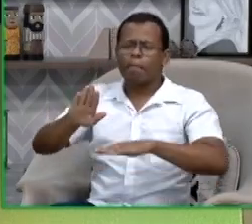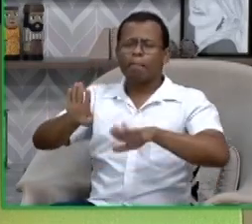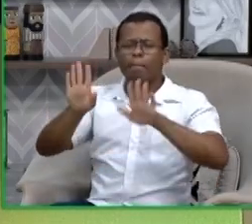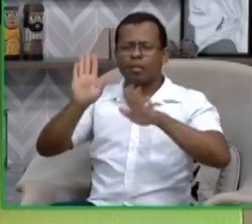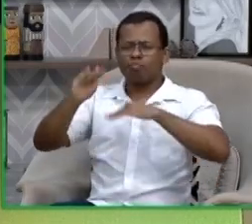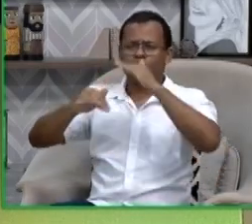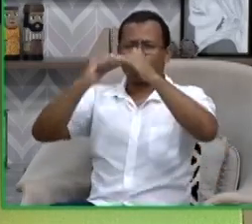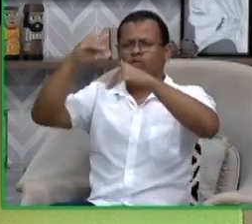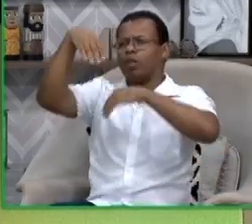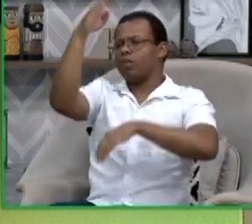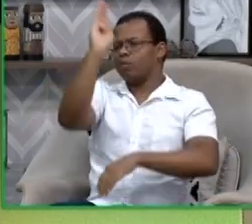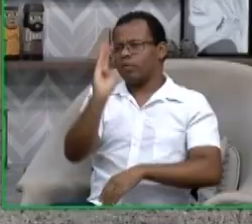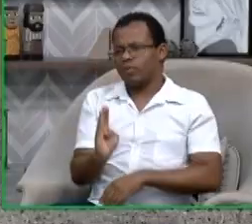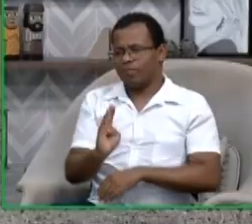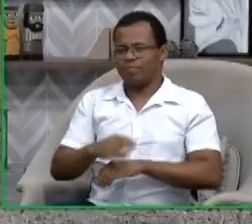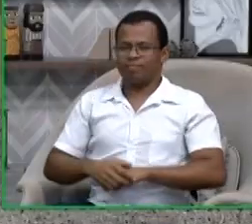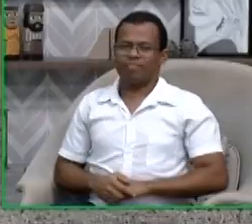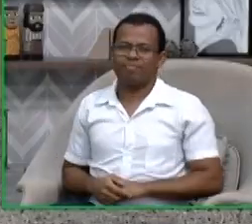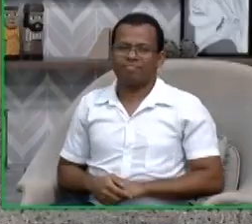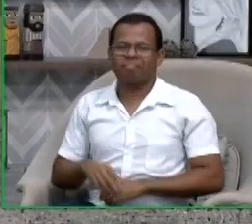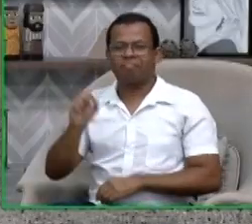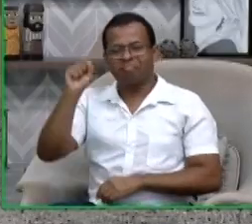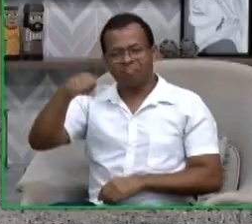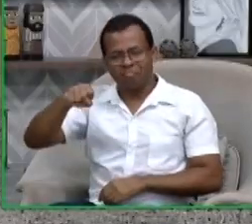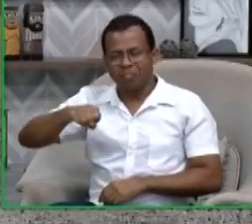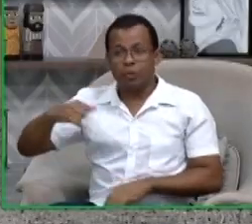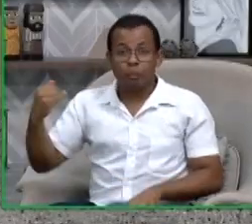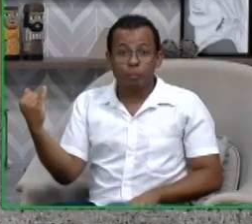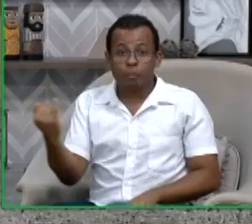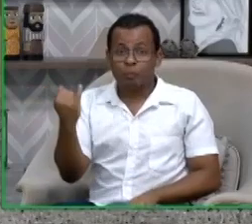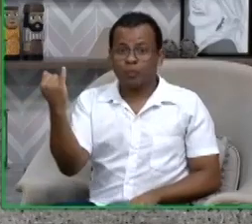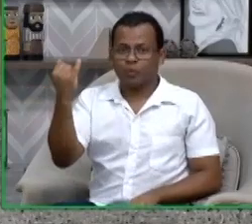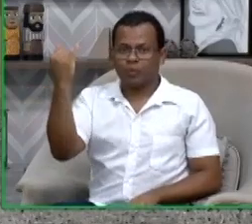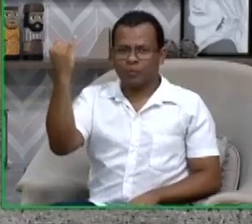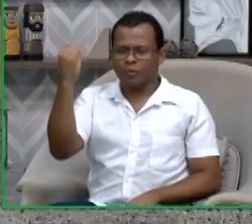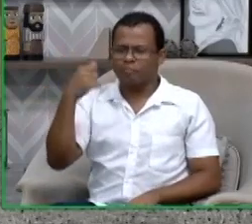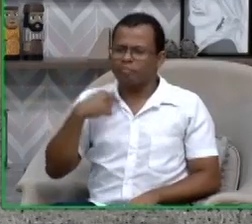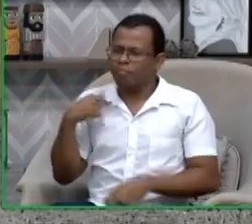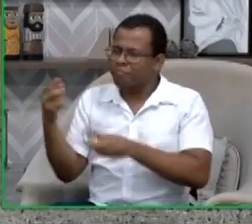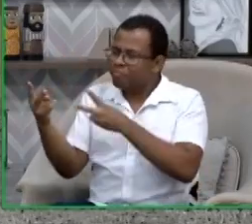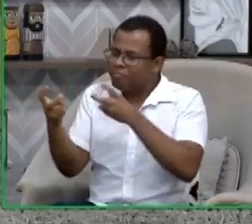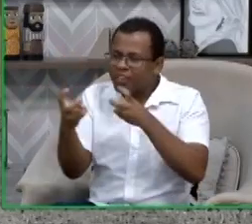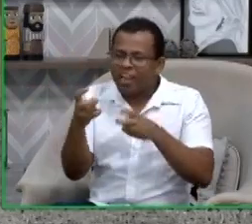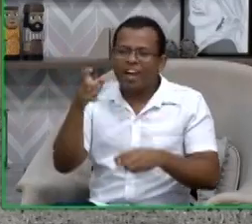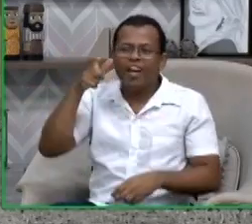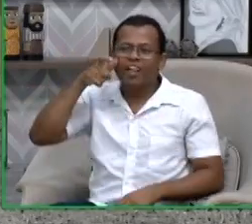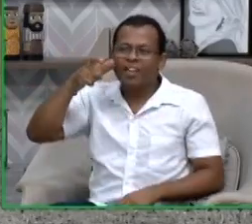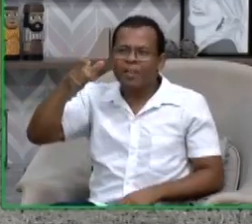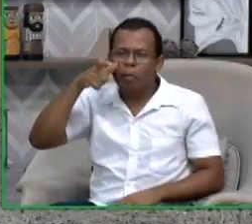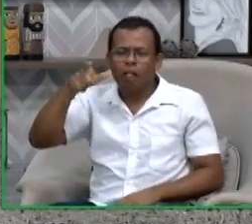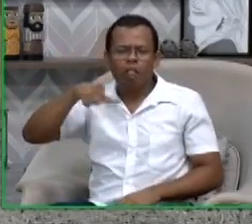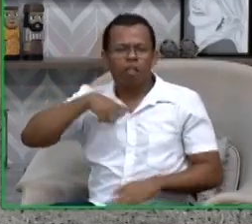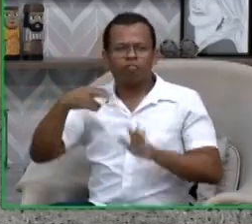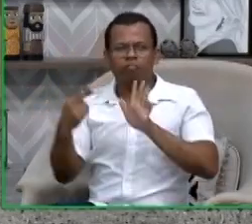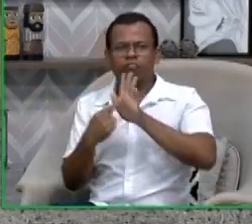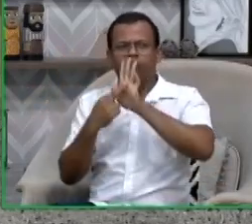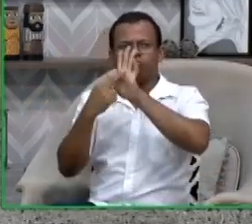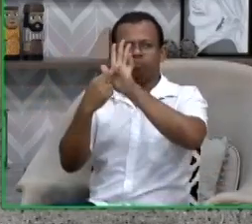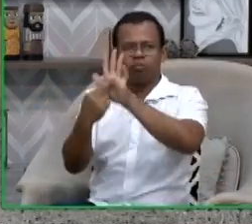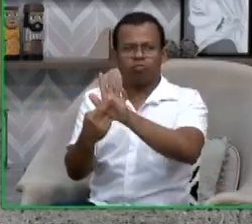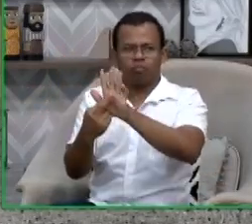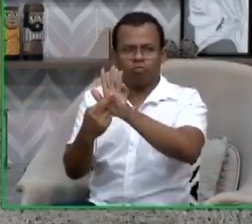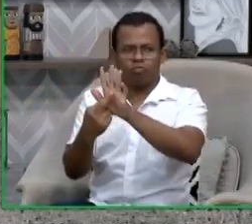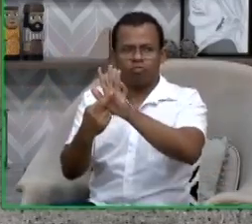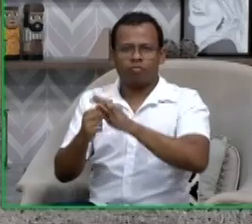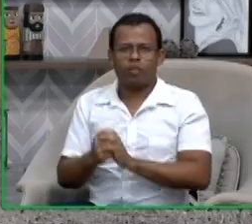processo a nível Brasil. Sim, muito importante isso. E interessante a gente falar também sobre representatividade,